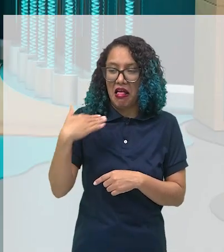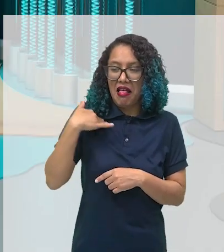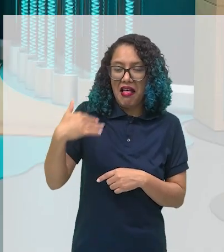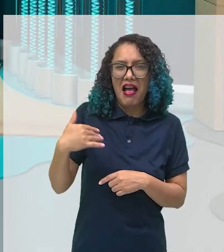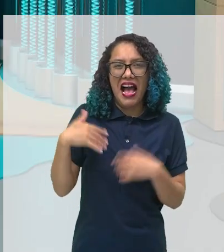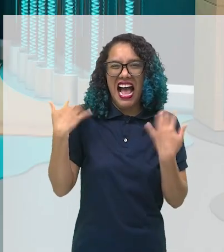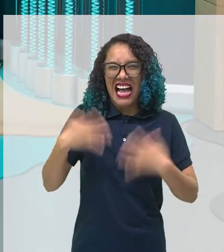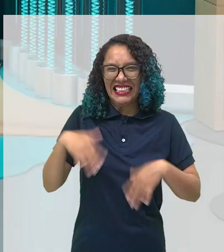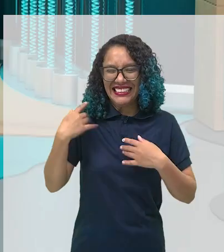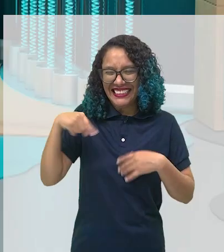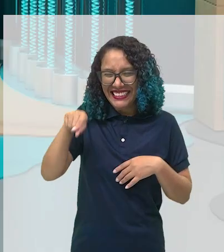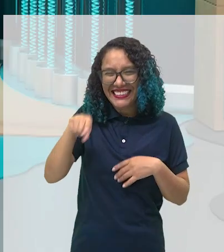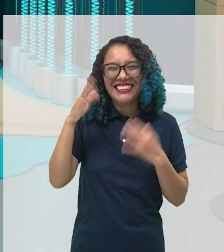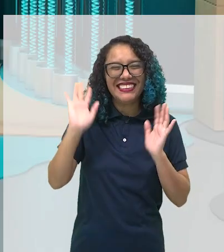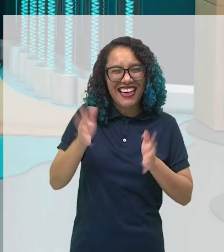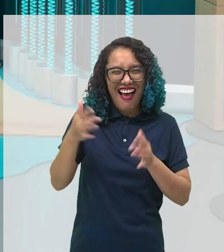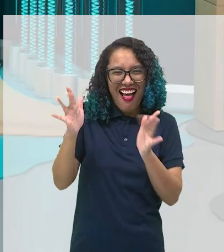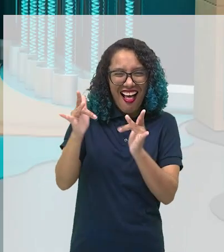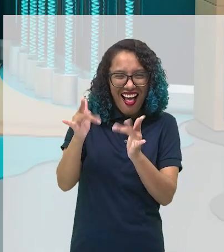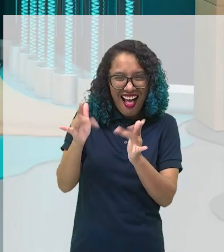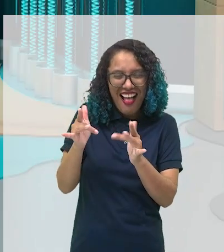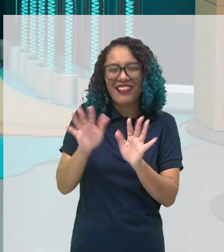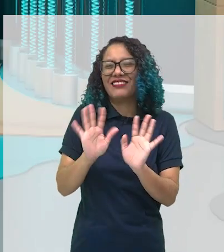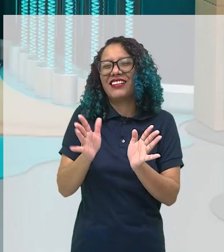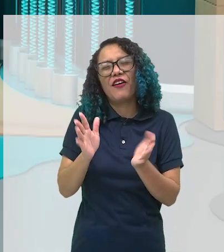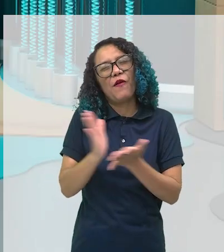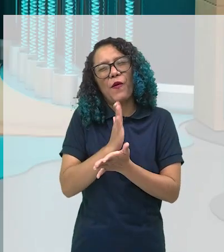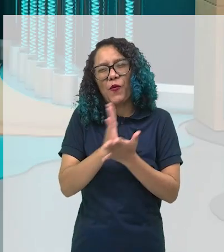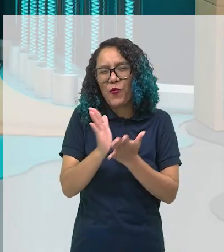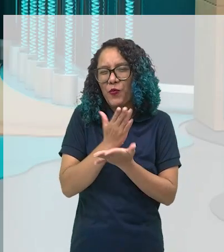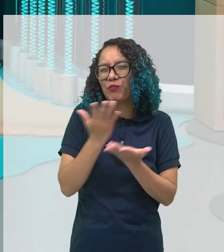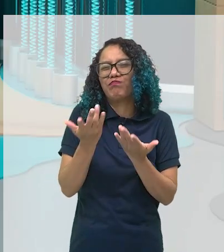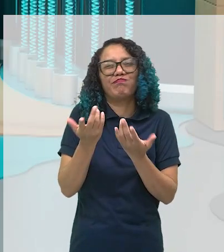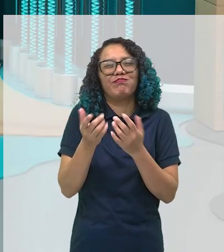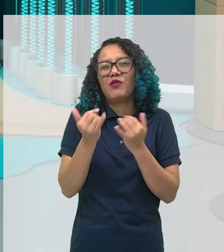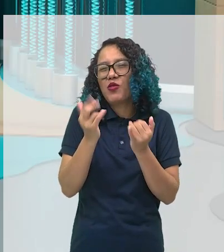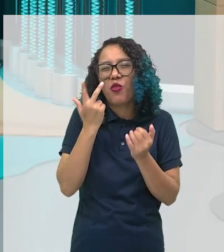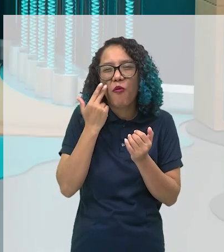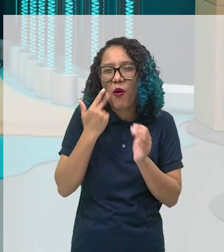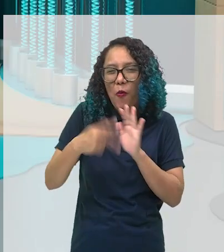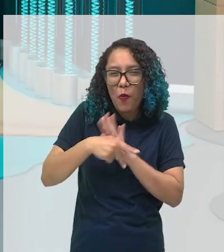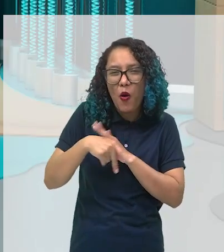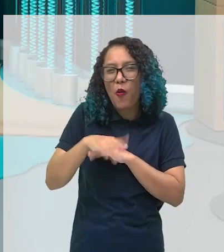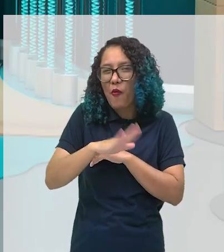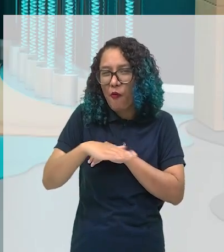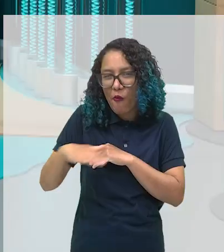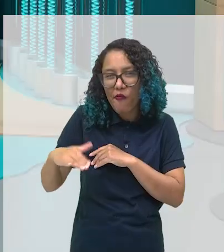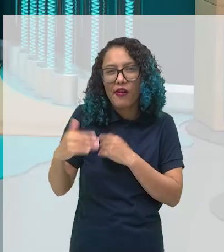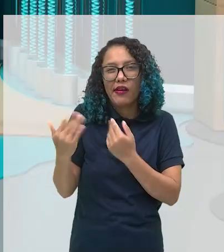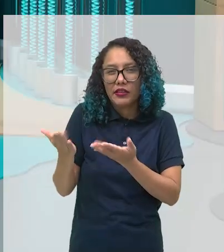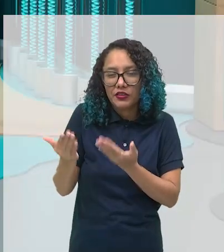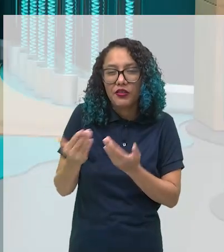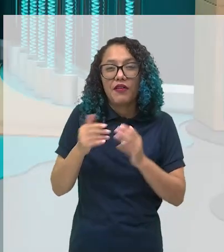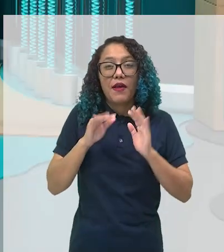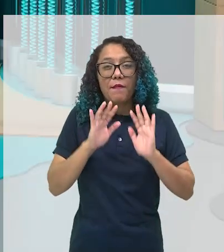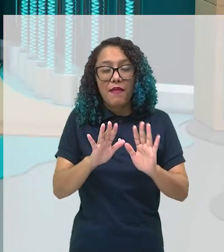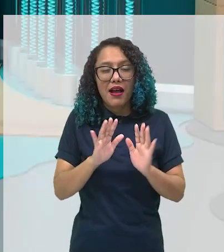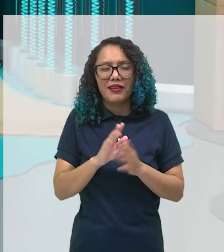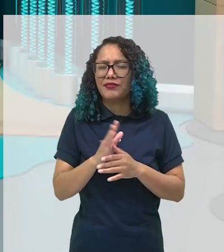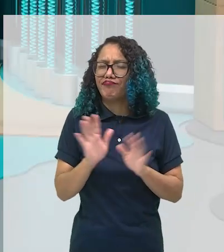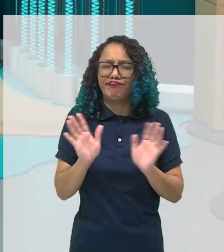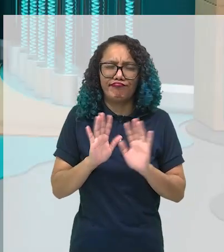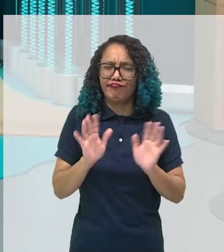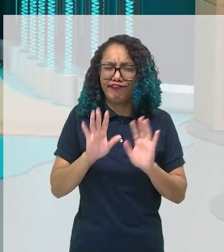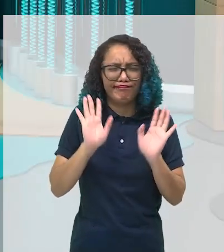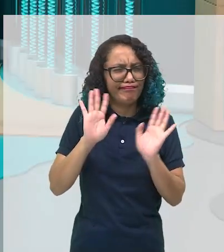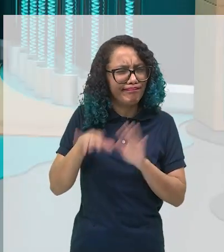namorando, tem todos esses tabus, né? Coisas da infância. Mas não podem se prender a